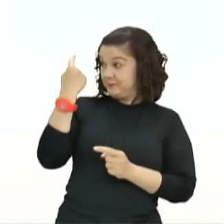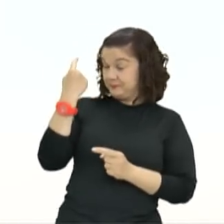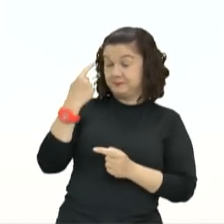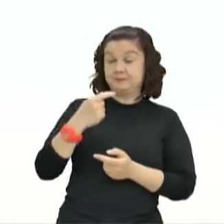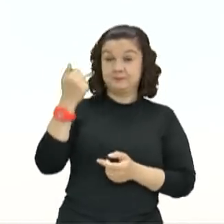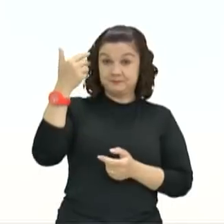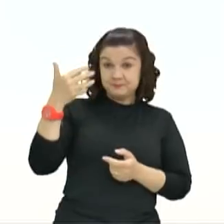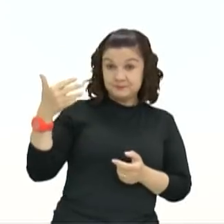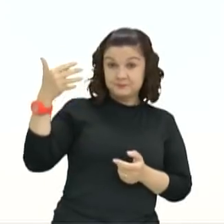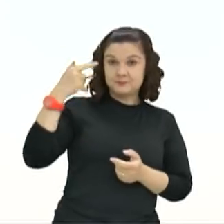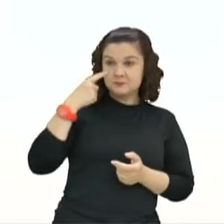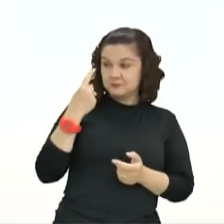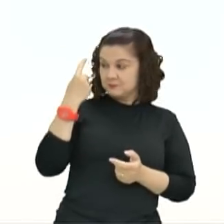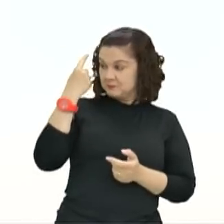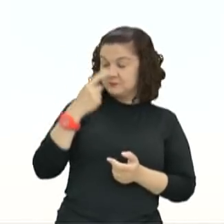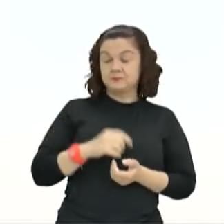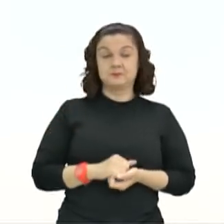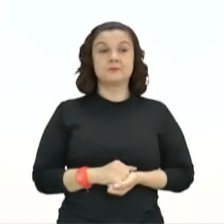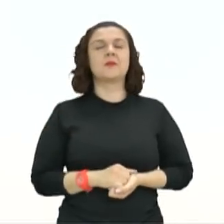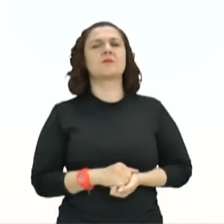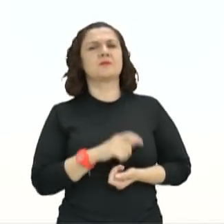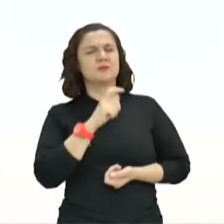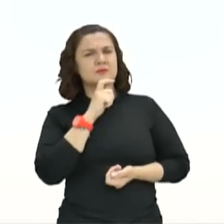cubo igual a 4.